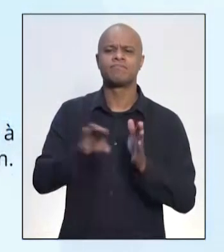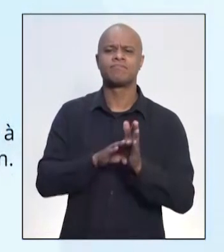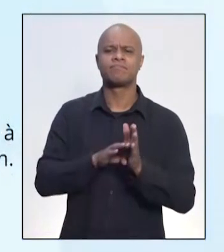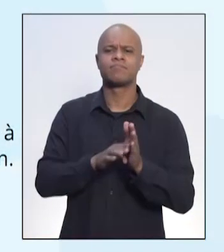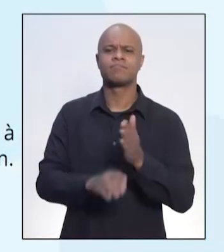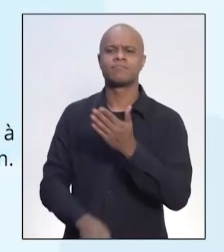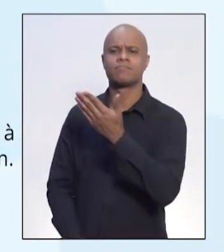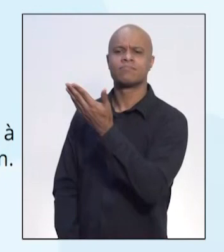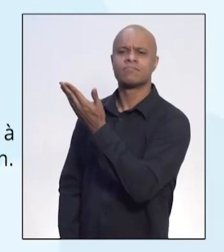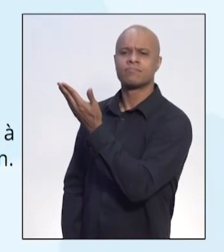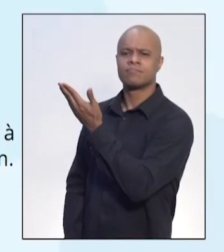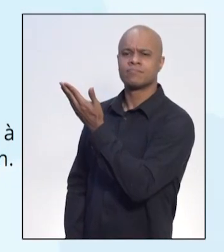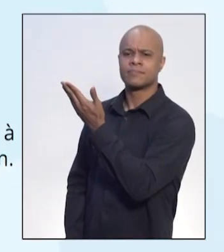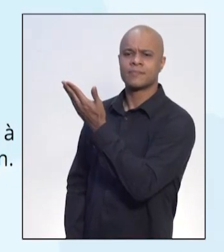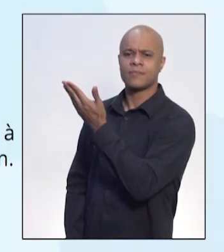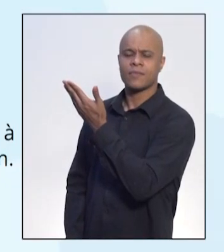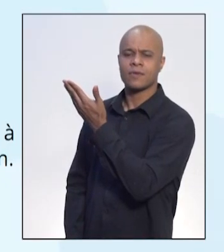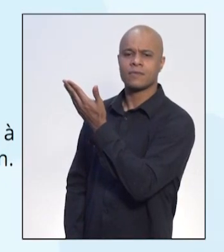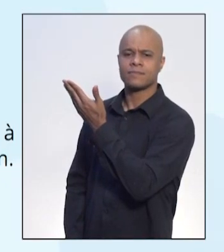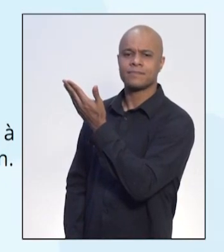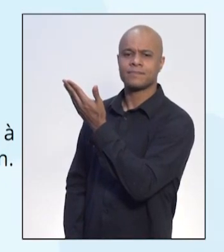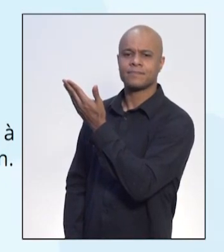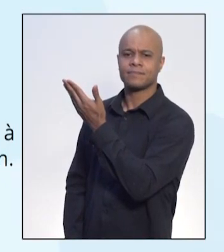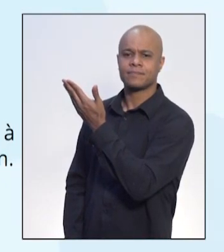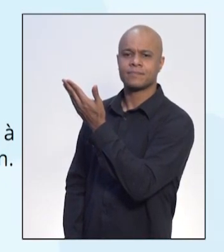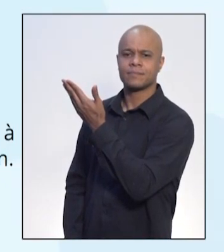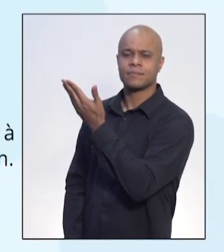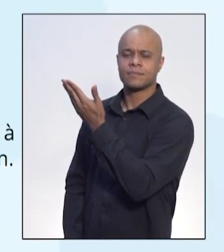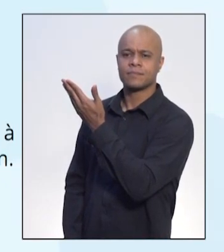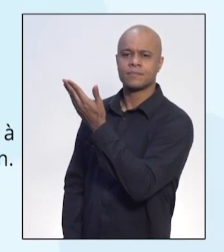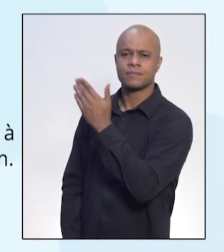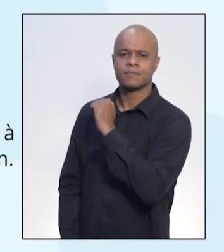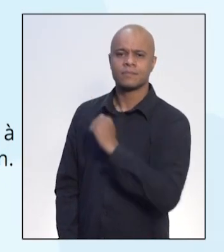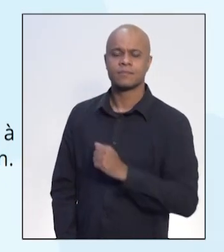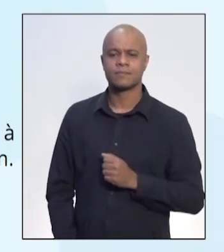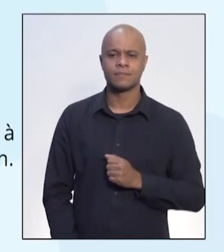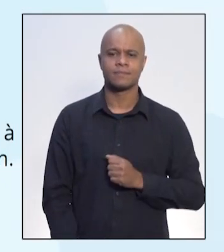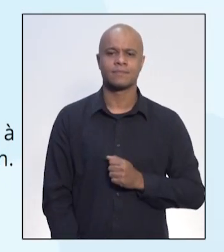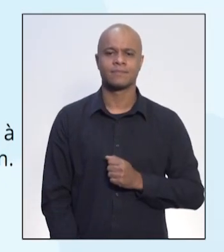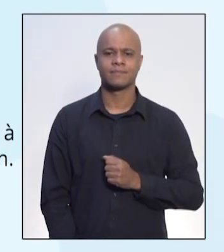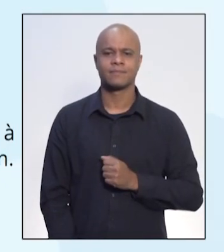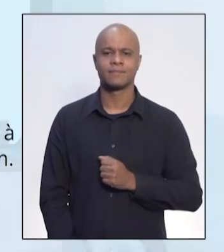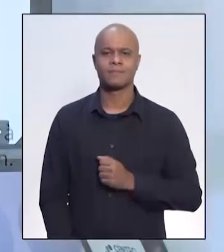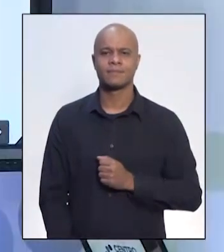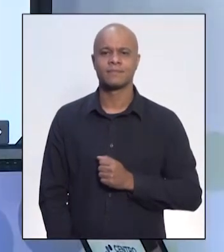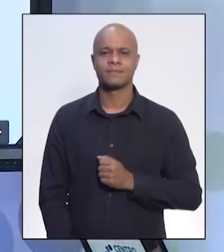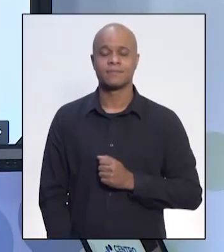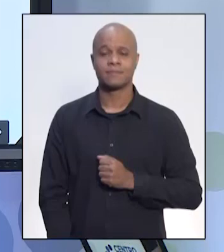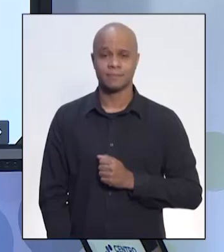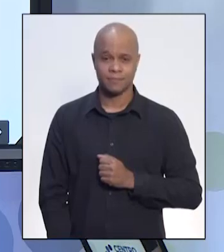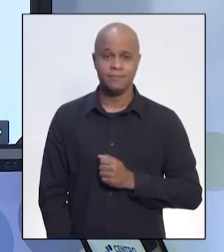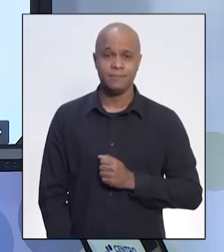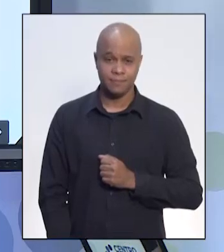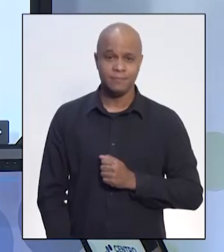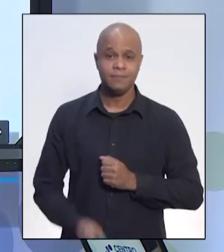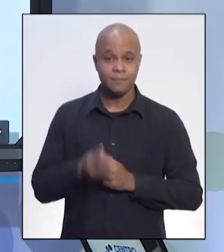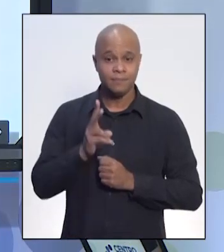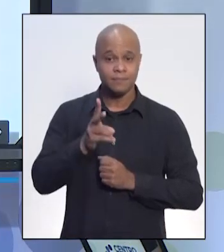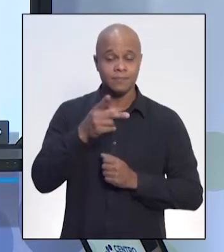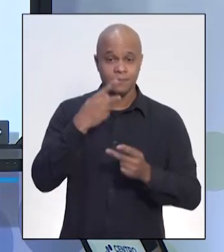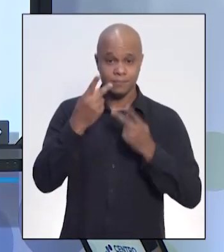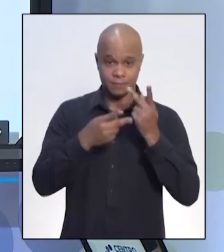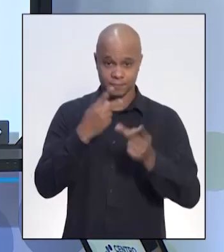favor. Ele pediu uma função entre o x e o y, certo? Olha para cá. Toda vez que a gente fala em função, a gente deixa